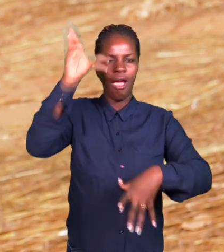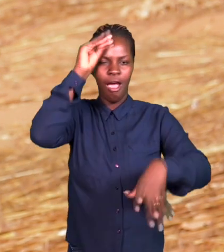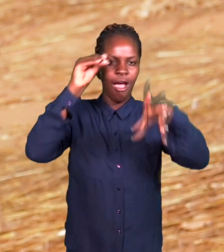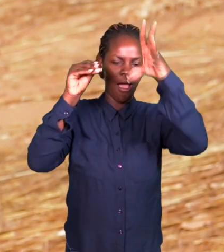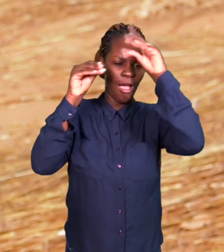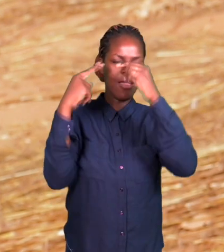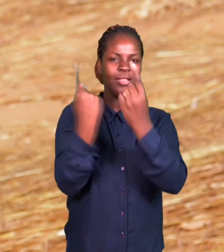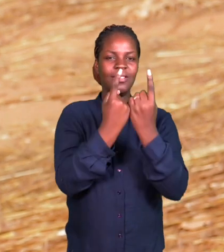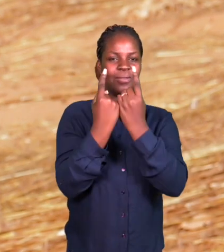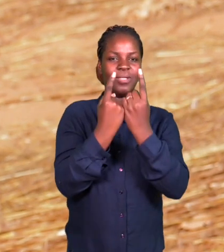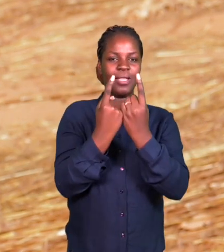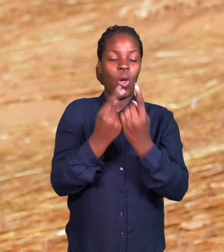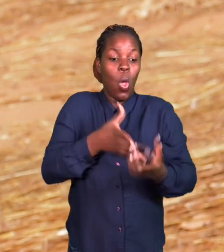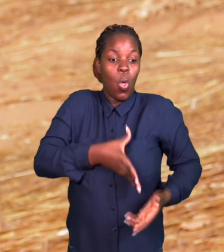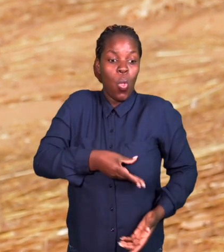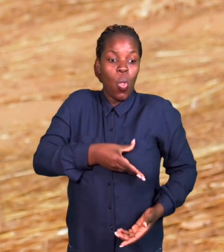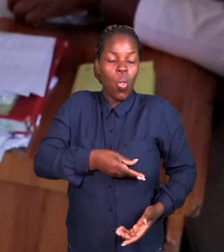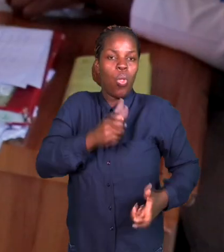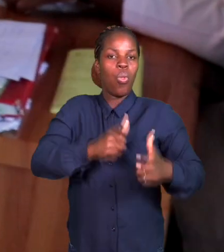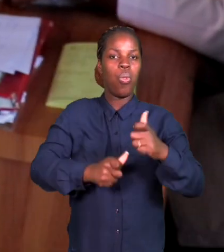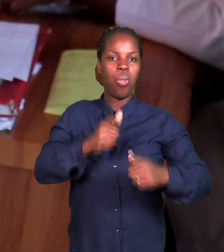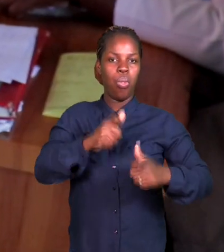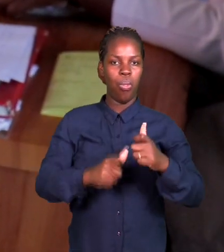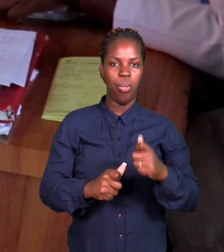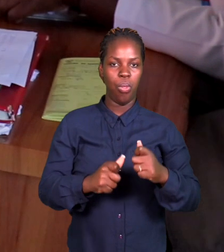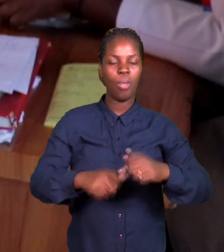efeitos imunomodeladores do leite materno.